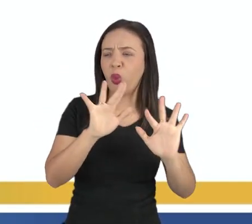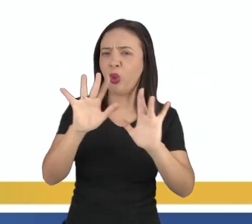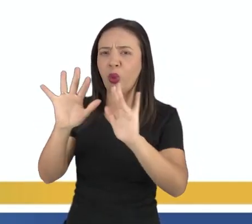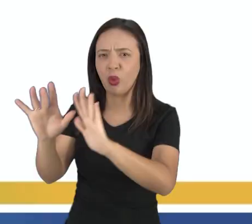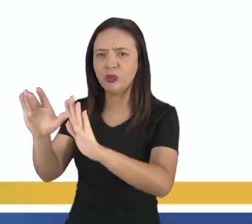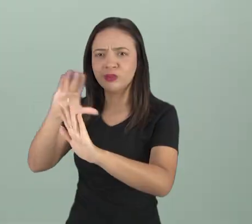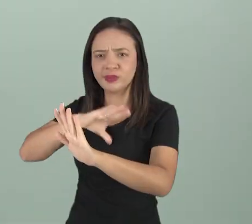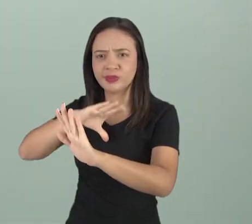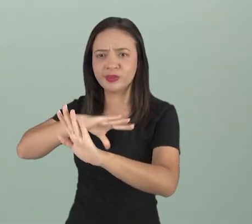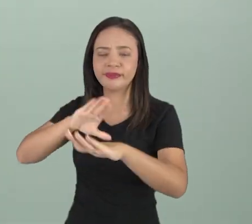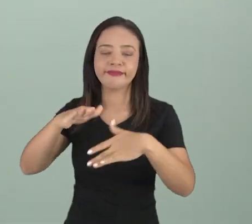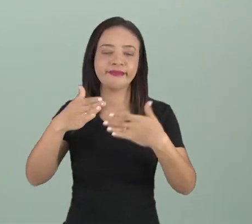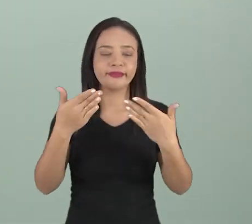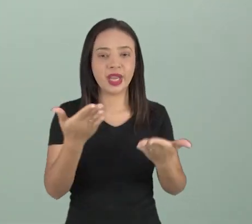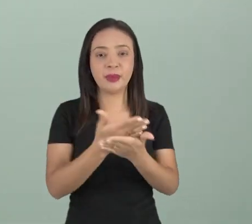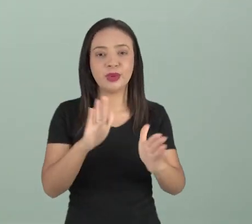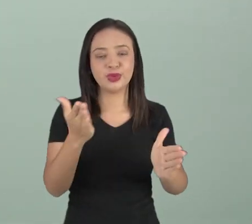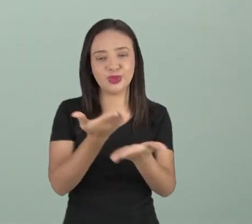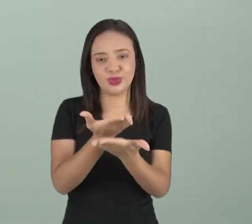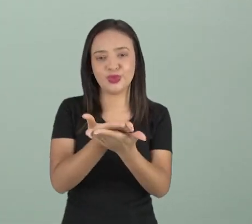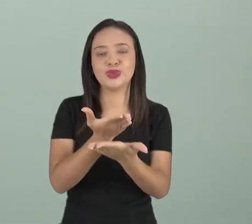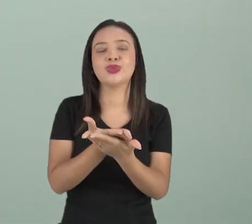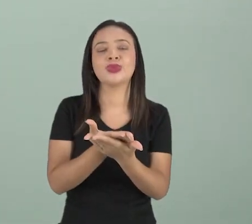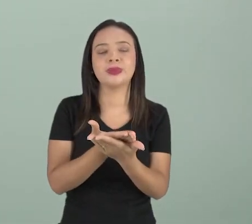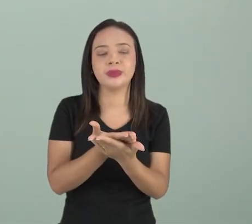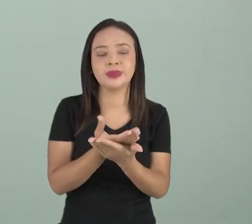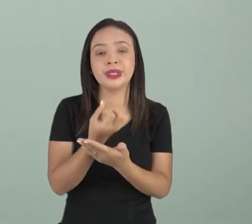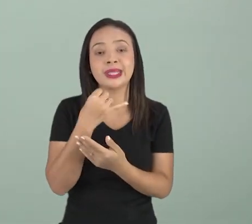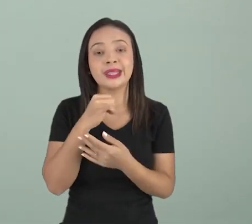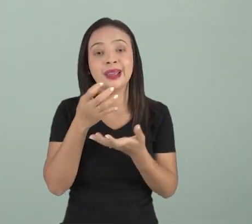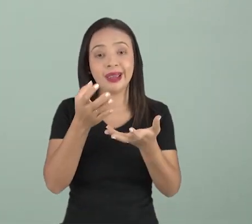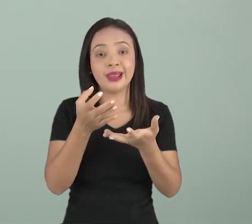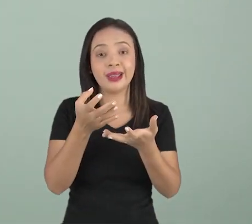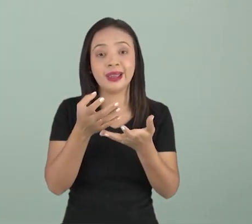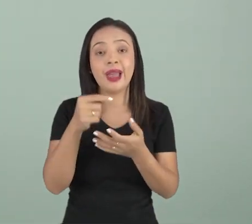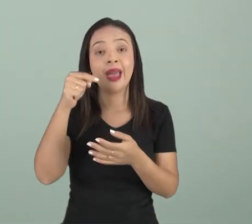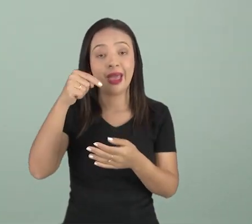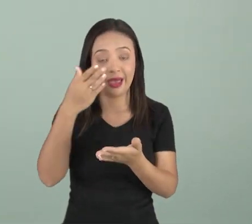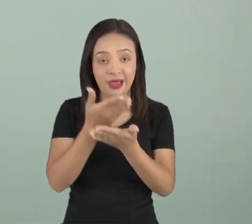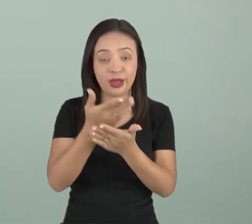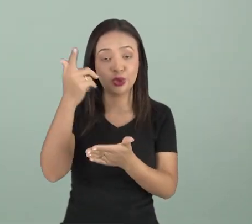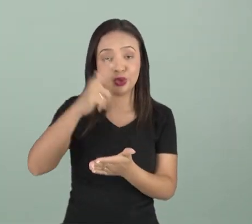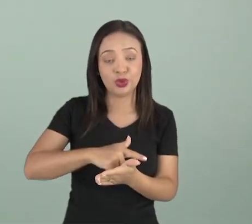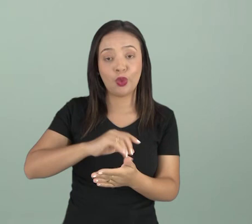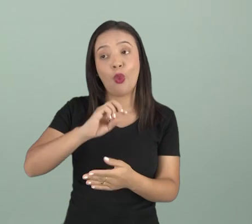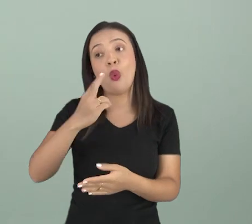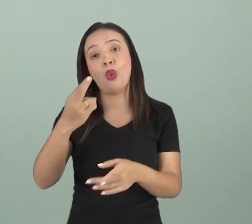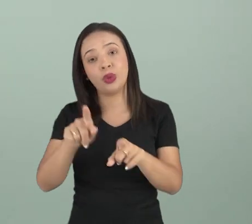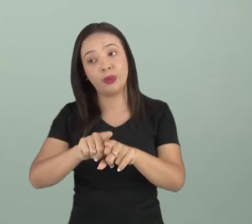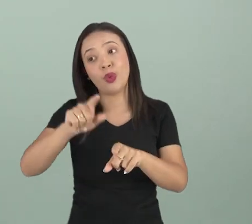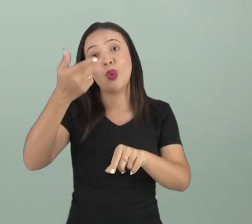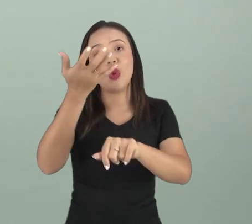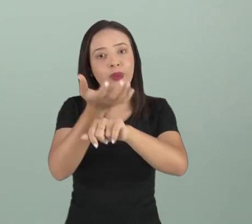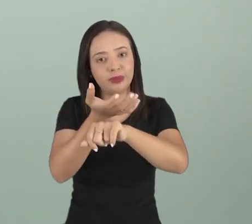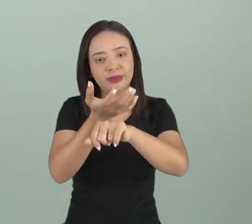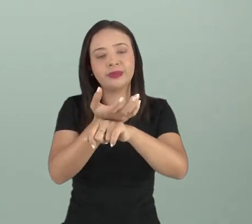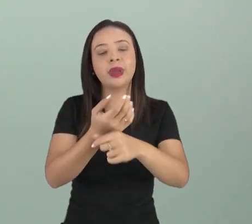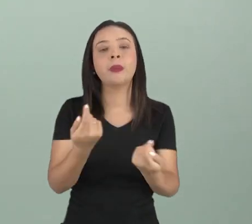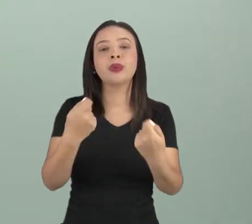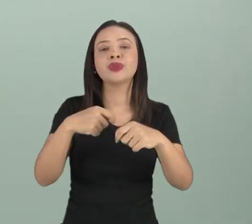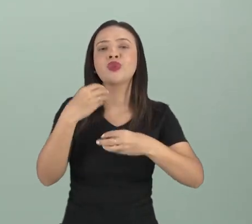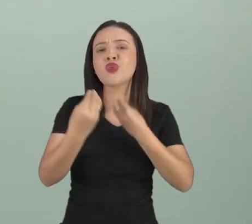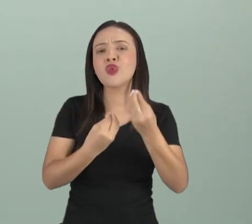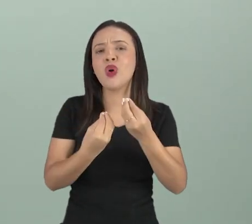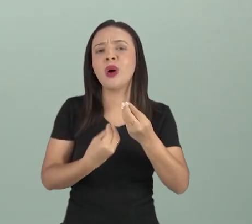as cidades. Então, com isso, encerramos nossa aula de hoje. Se você quiser acessar esta aula ou qualquer outro componente